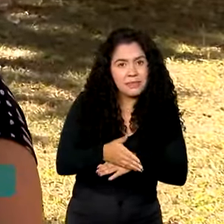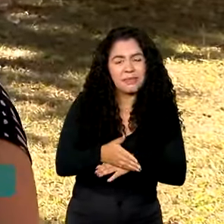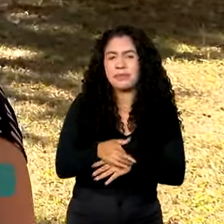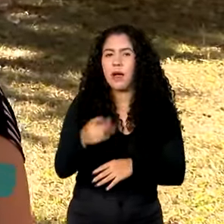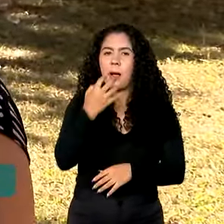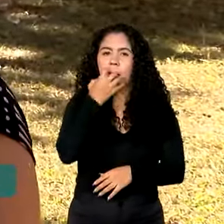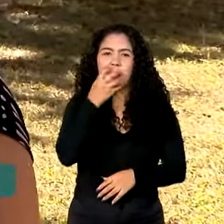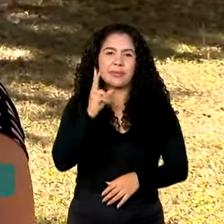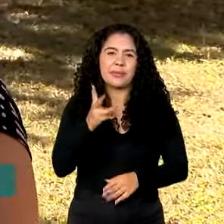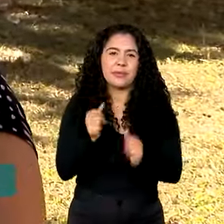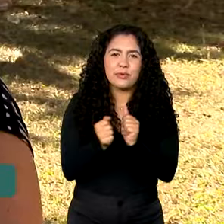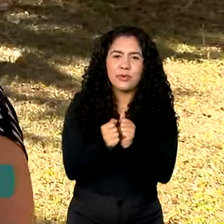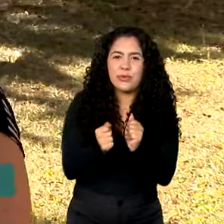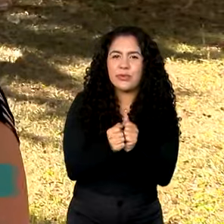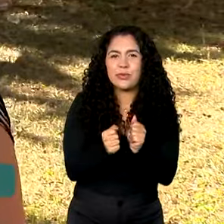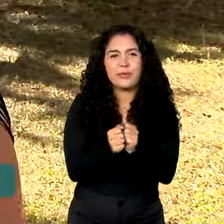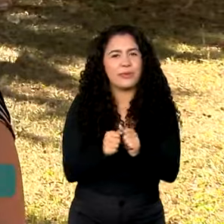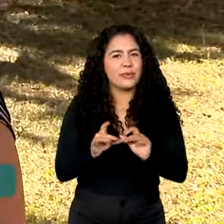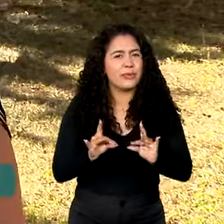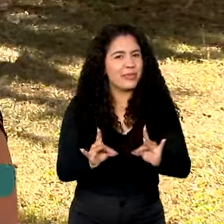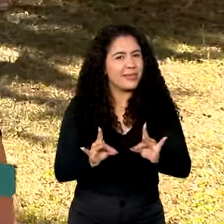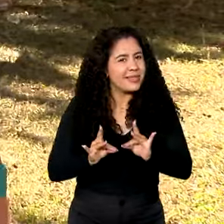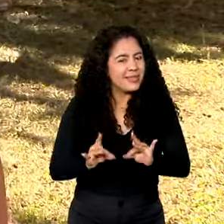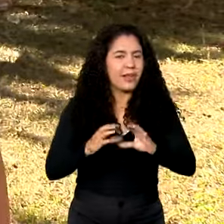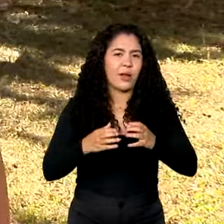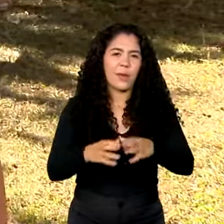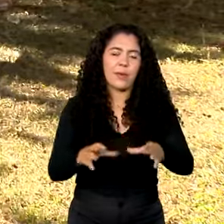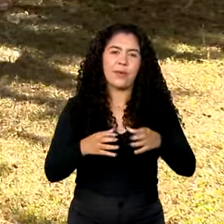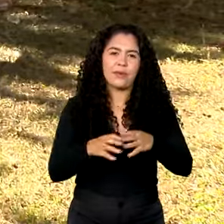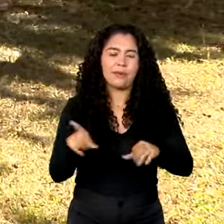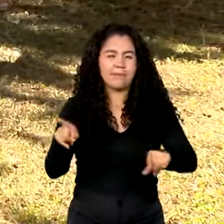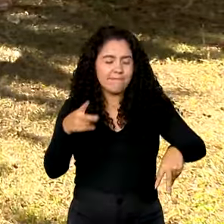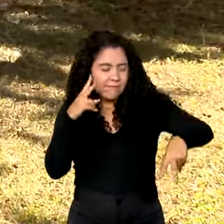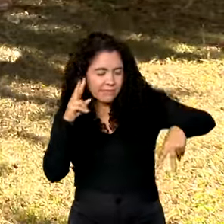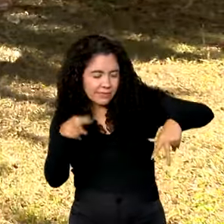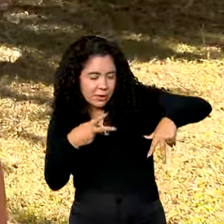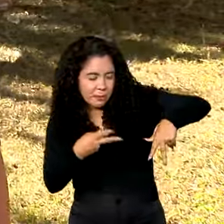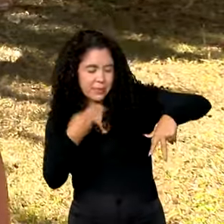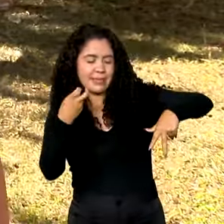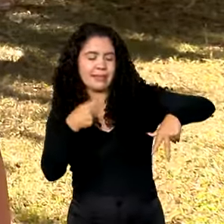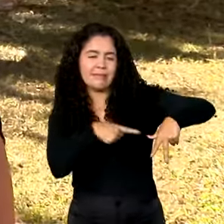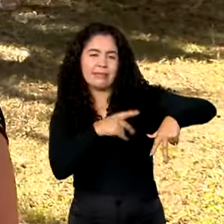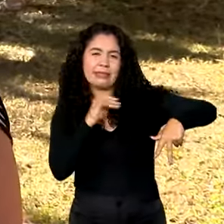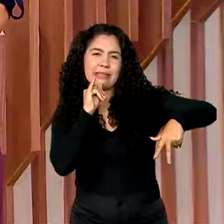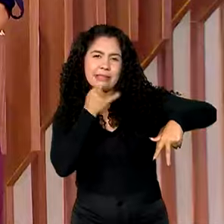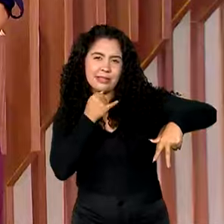todo momento, caminhando entre um e outro, ele percebe quando a pessoa está mais triste.